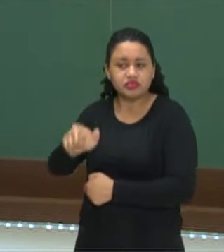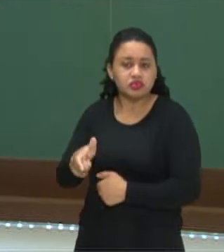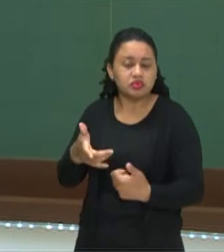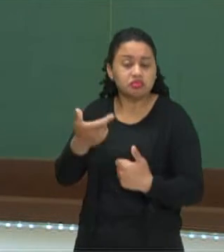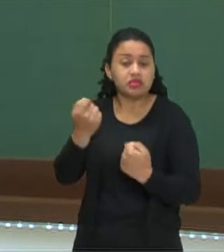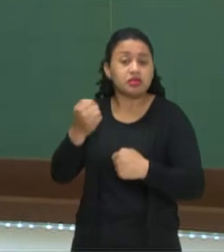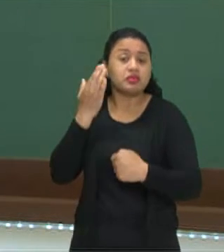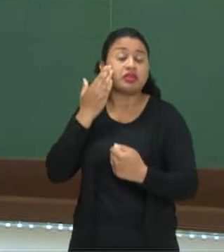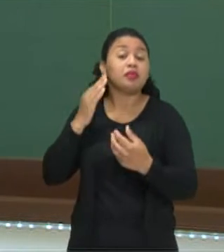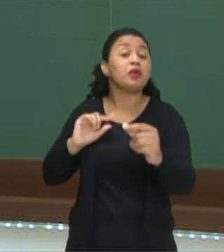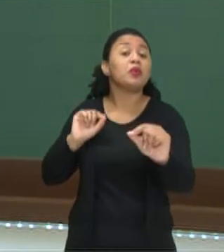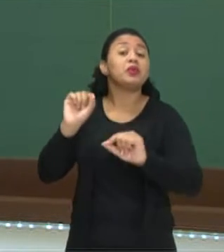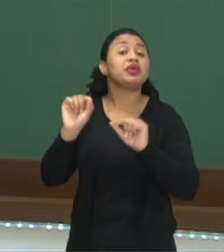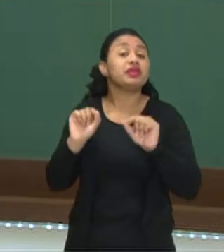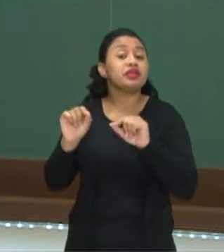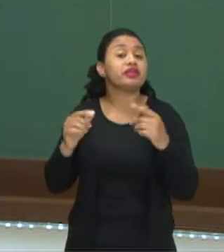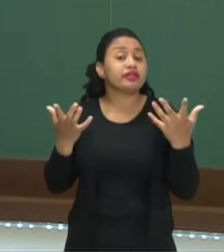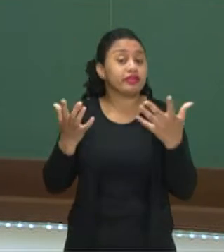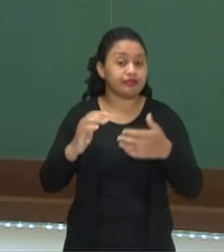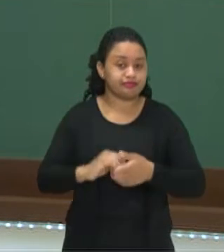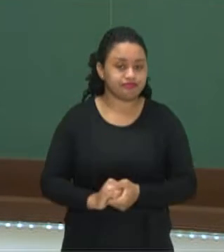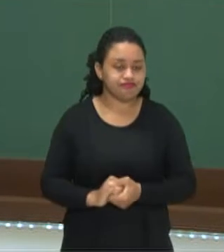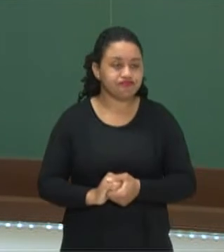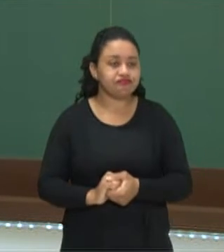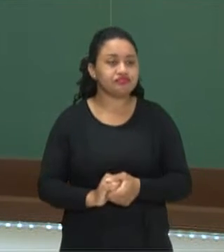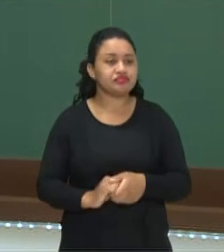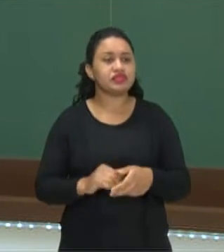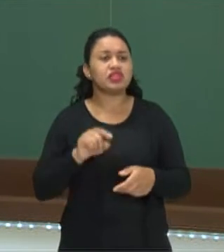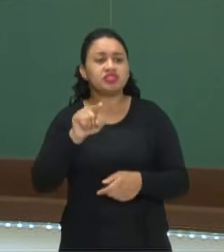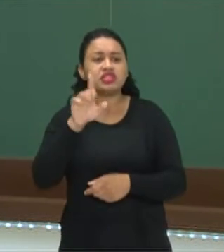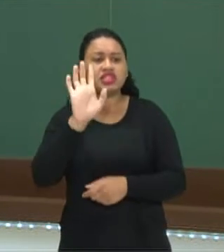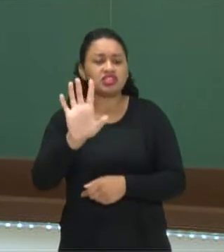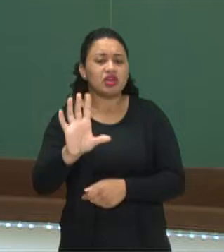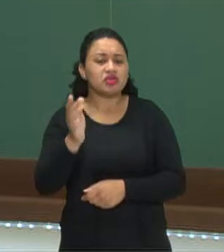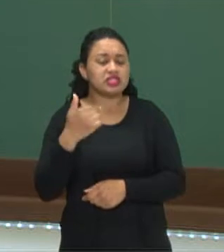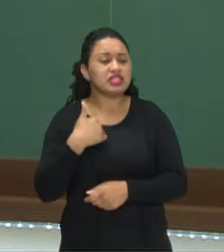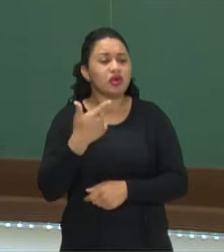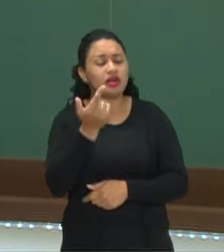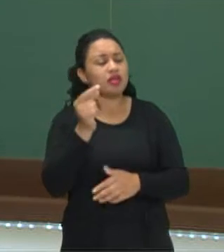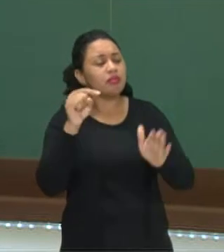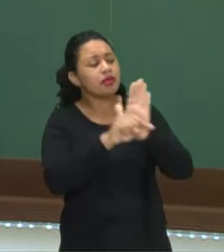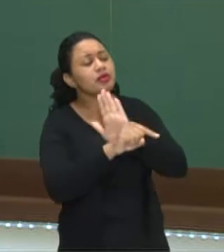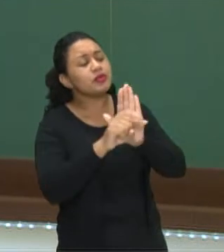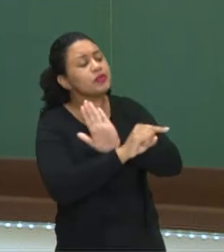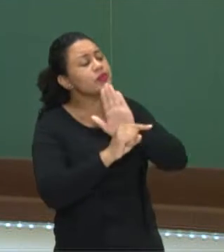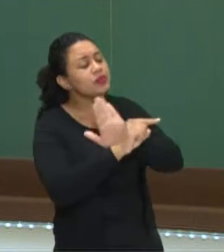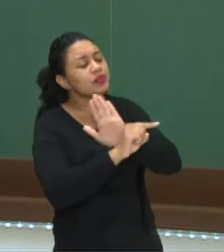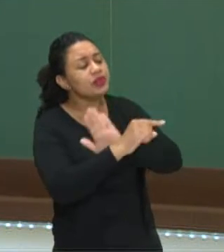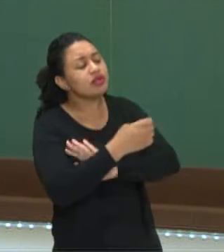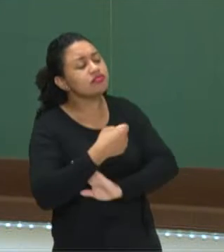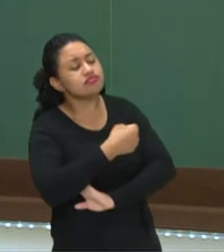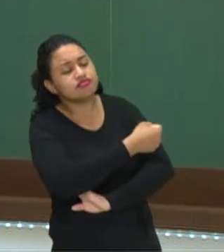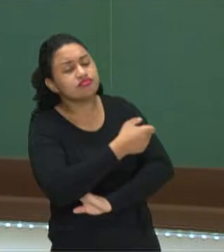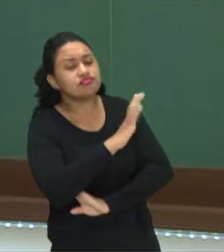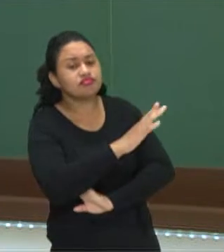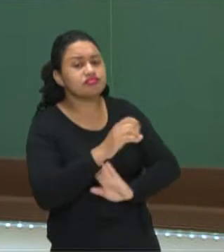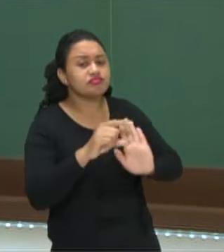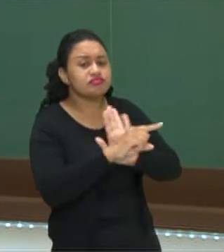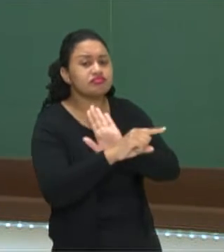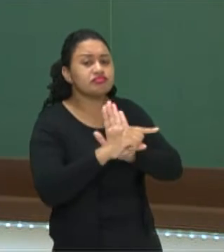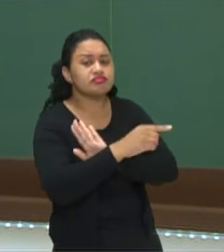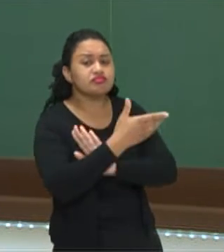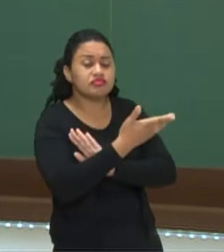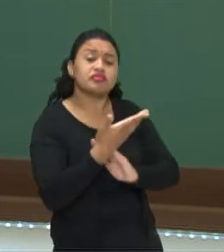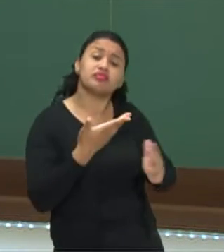precisamos saber o que é. E você? Você já foi entrevistado alguma vez? Alguém na escola já te